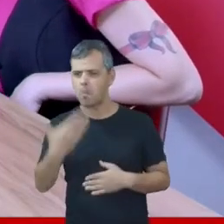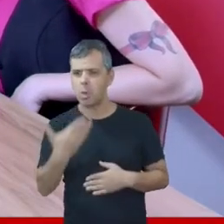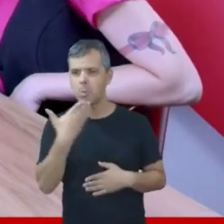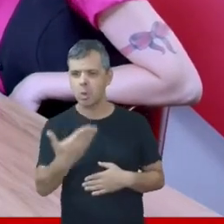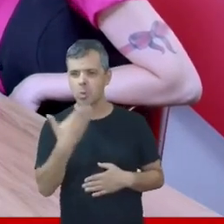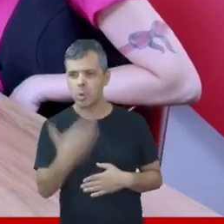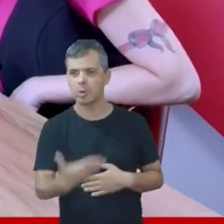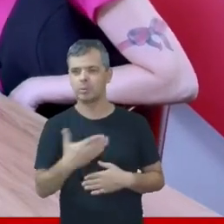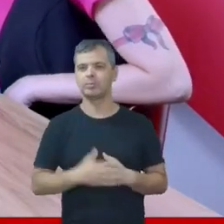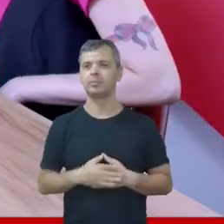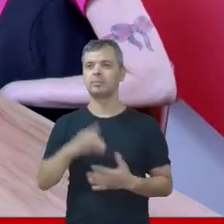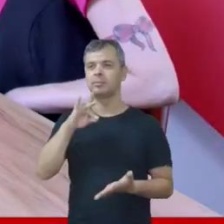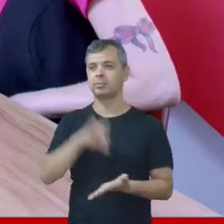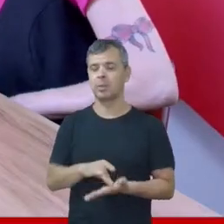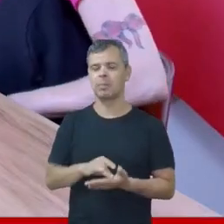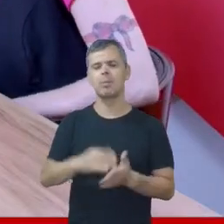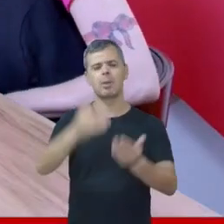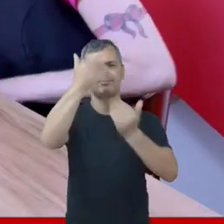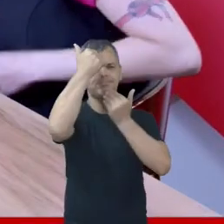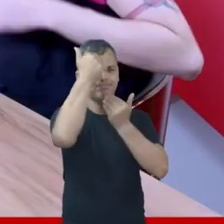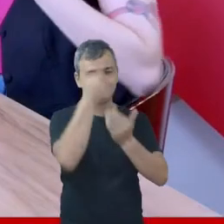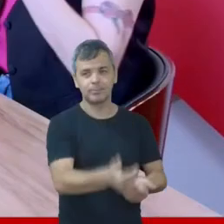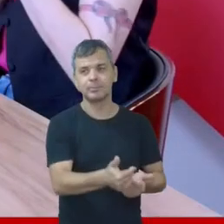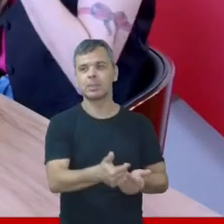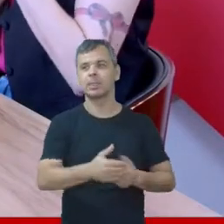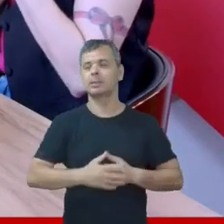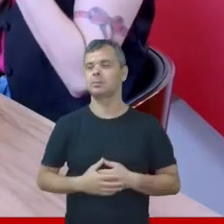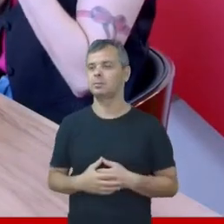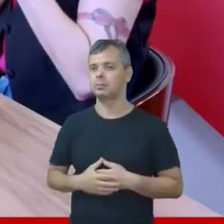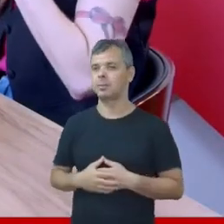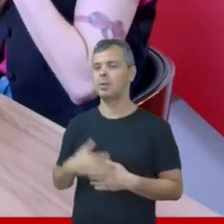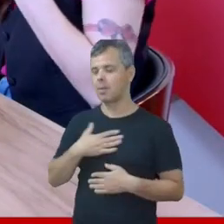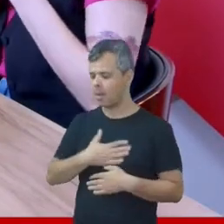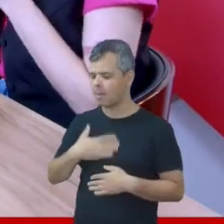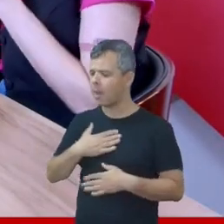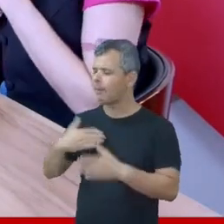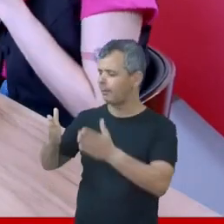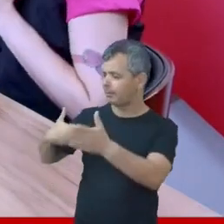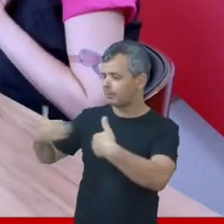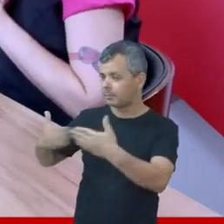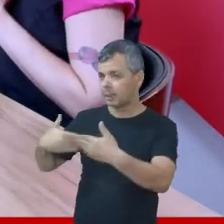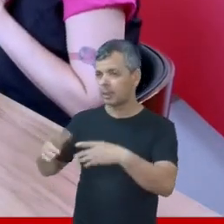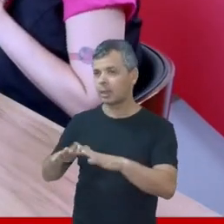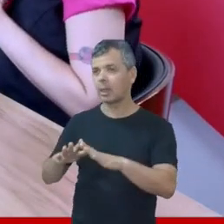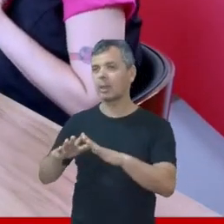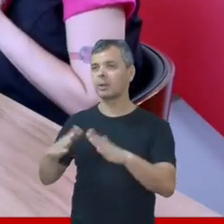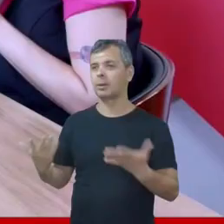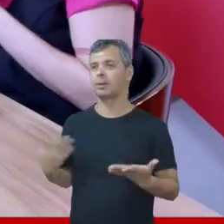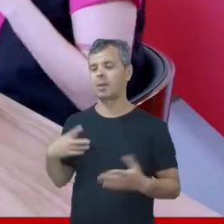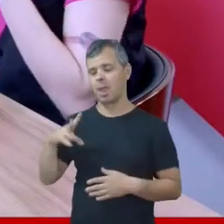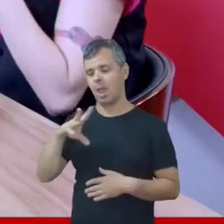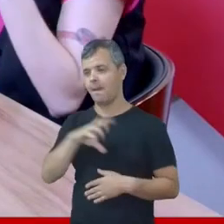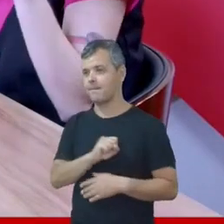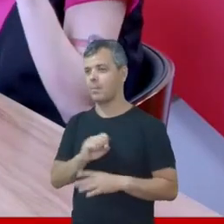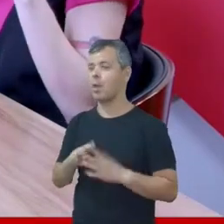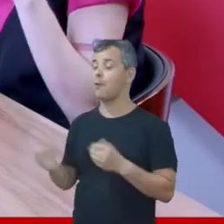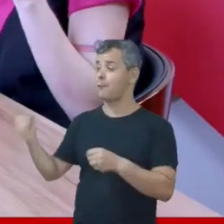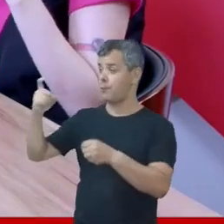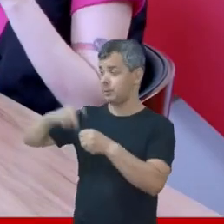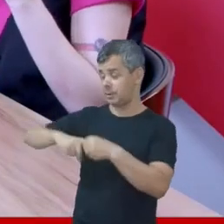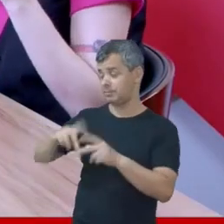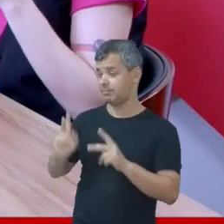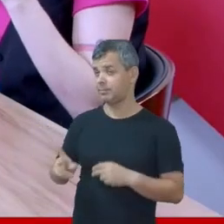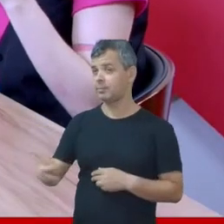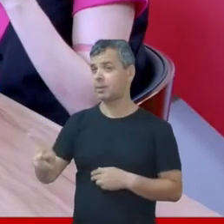reivindicações. Exatamente. Amigo, muito obrigada, Gabriel. Ai, gente, muito obrigado. Foi muito bom esse papo, viu? A gente amou. E... Volte sempre. Quer